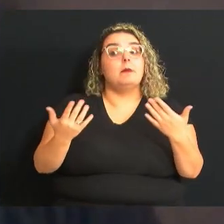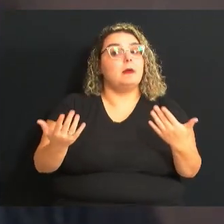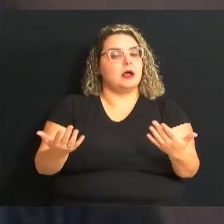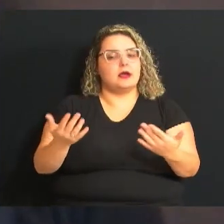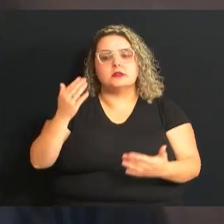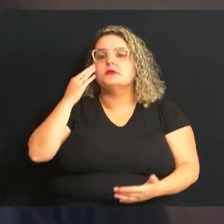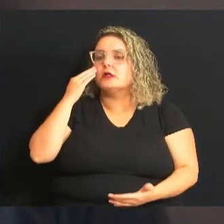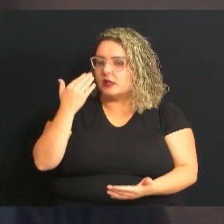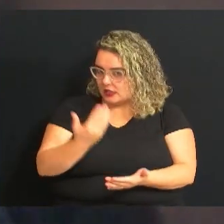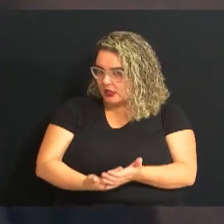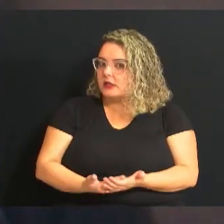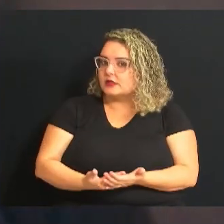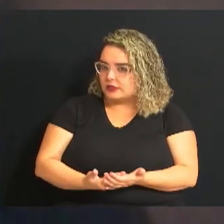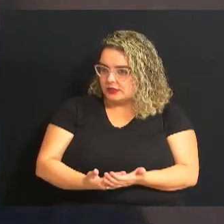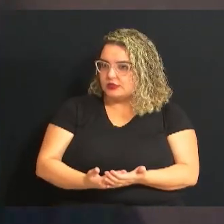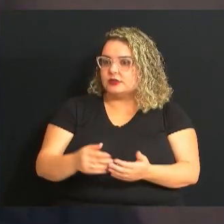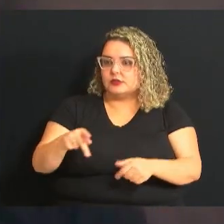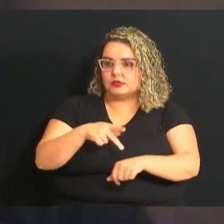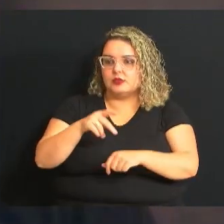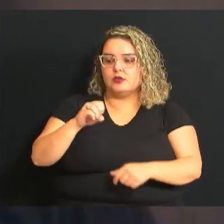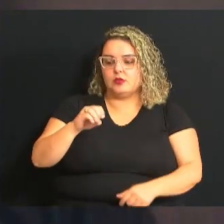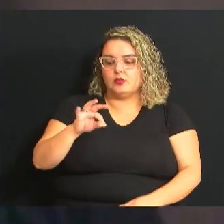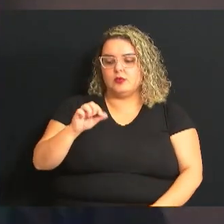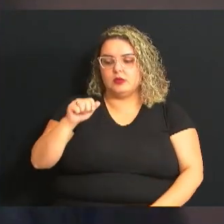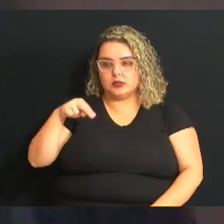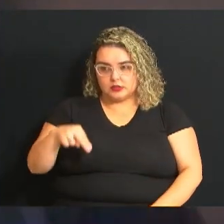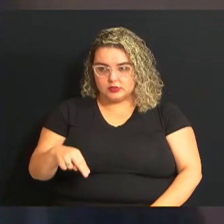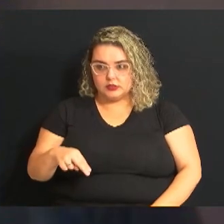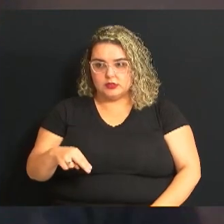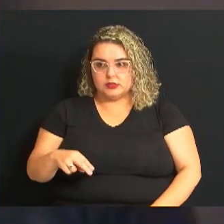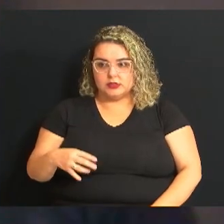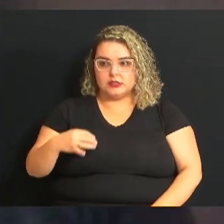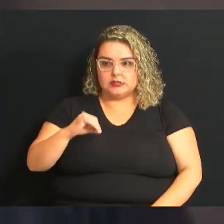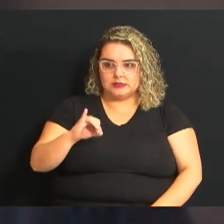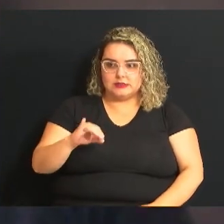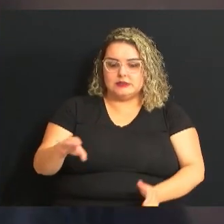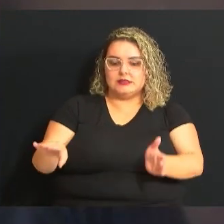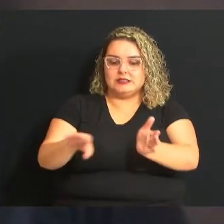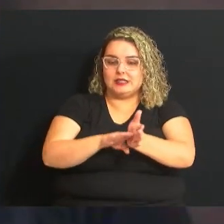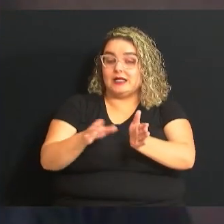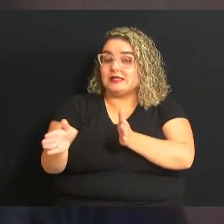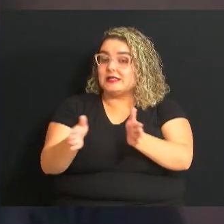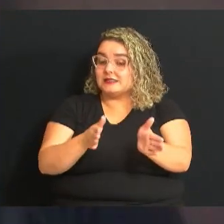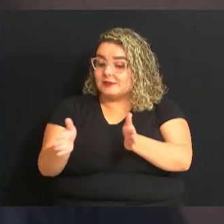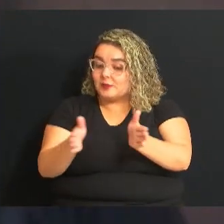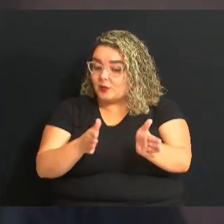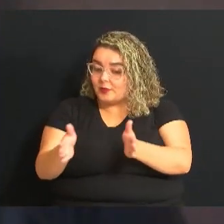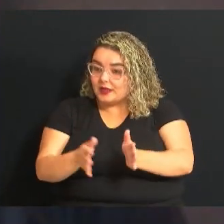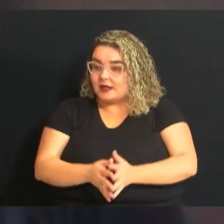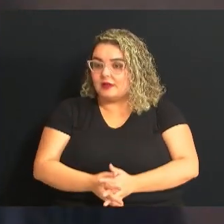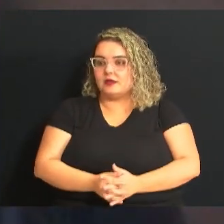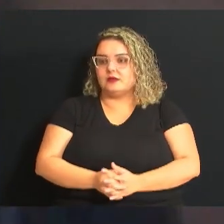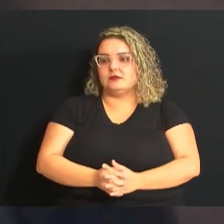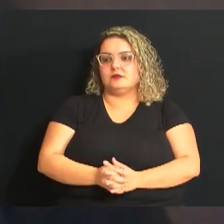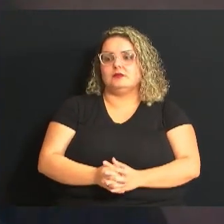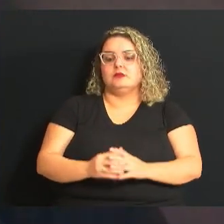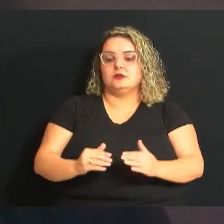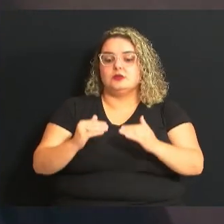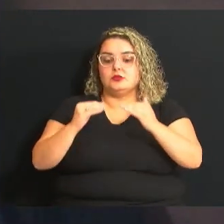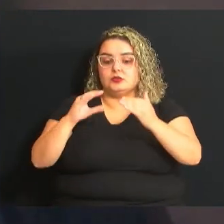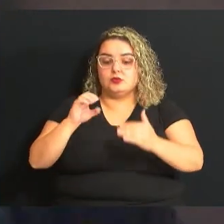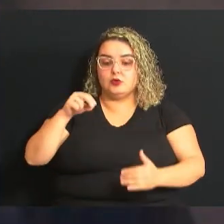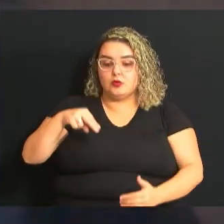altura. Infelizmente, a gente está vendo o conflito escalar cada vez mais, né? A gente vê pontes,